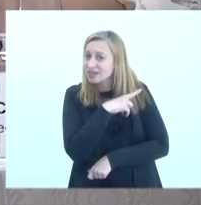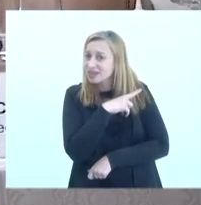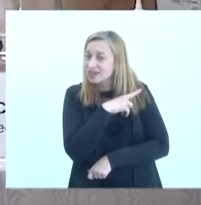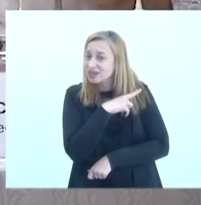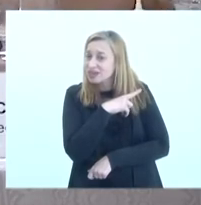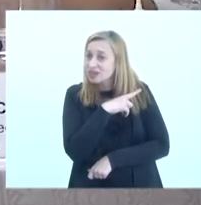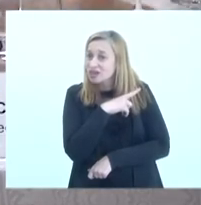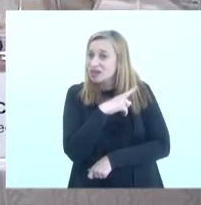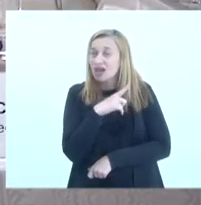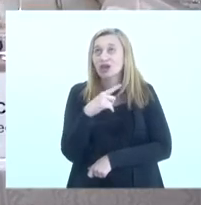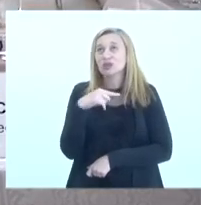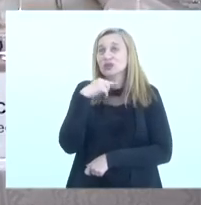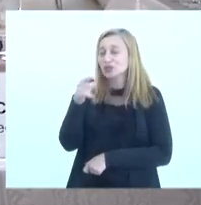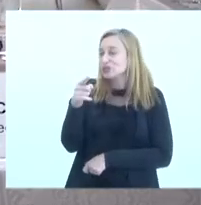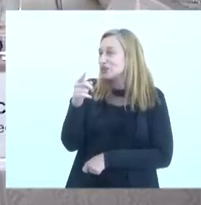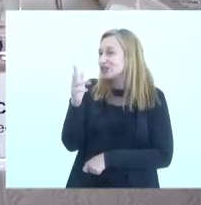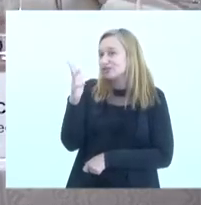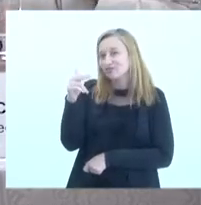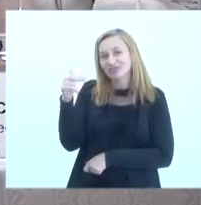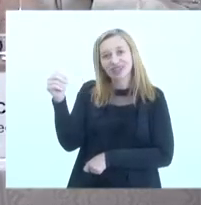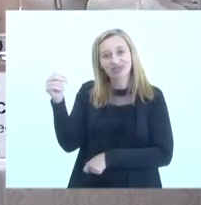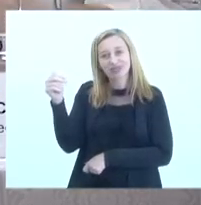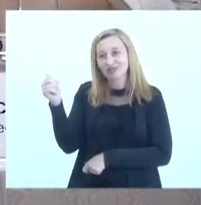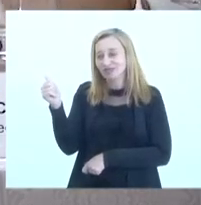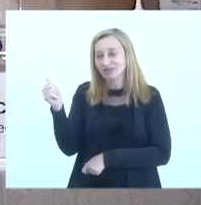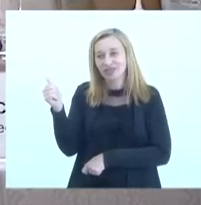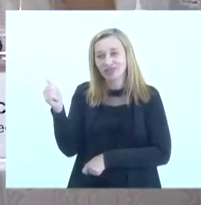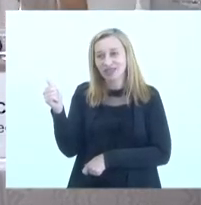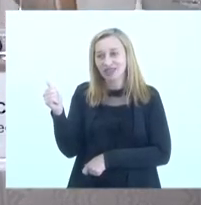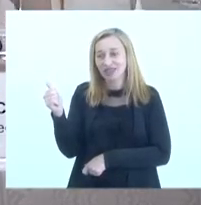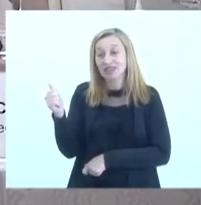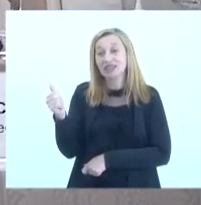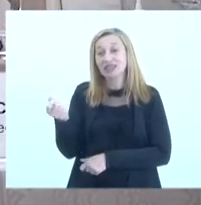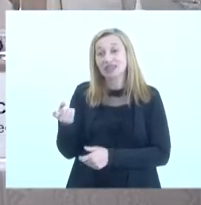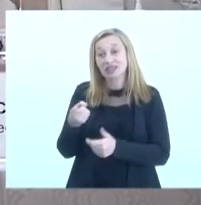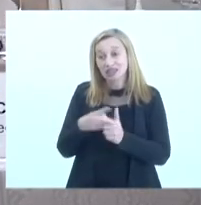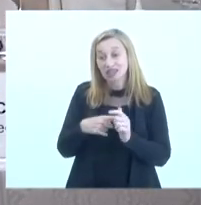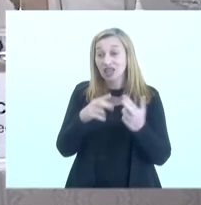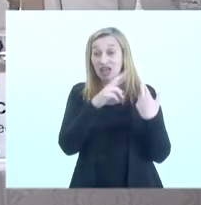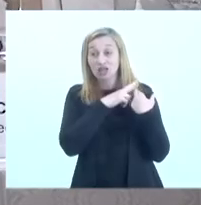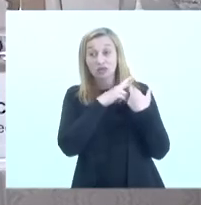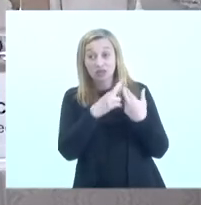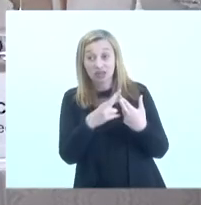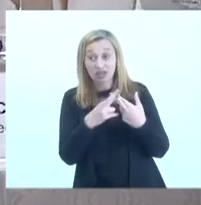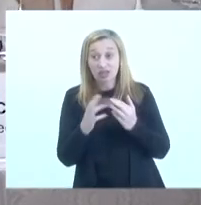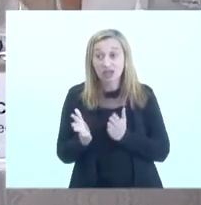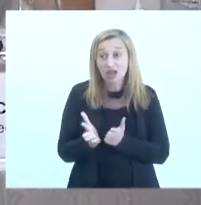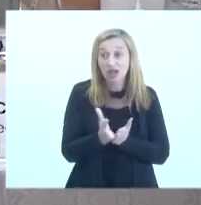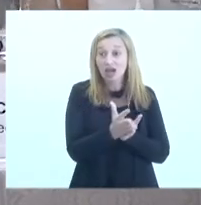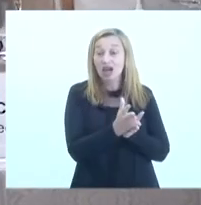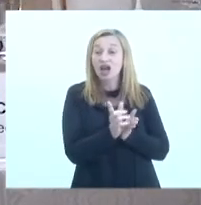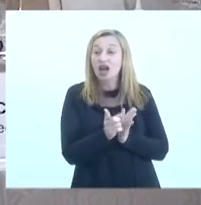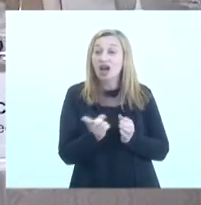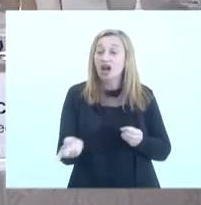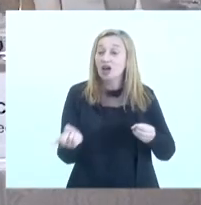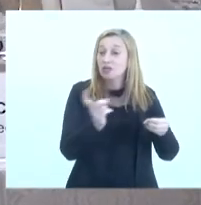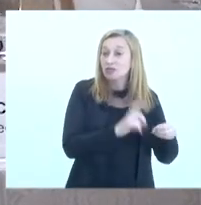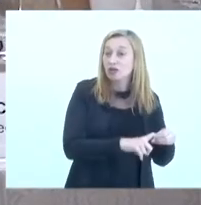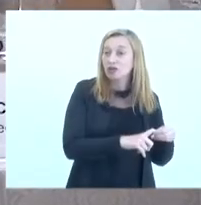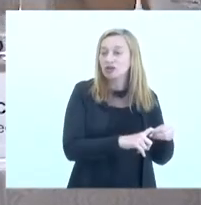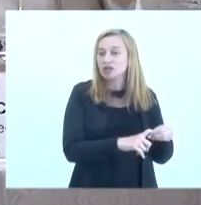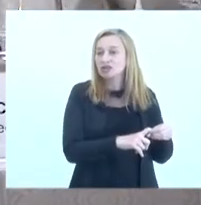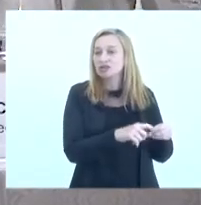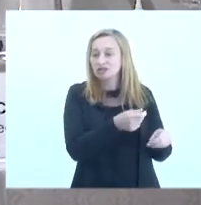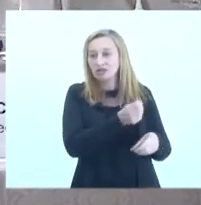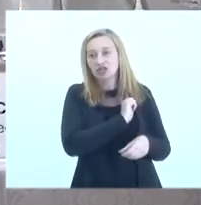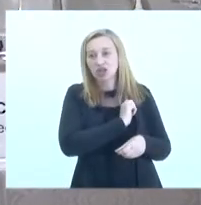eu não tenho dúvida que nós devemos muito à lei de responsabilidade e recuperação fiscal do município. E